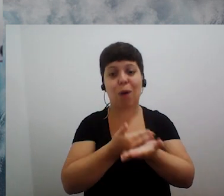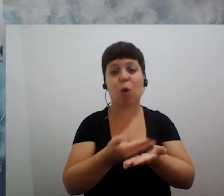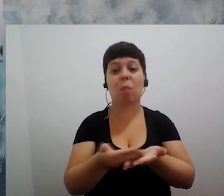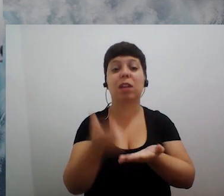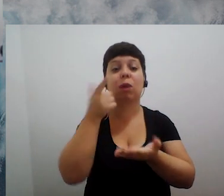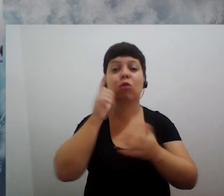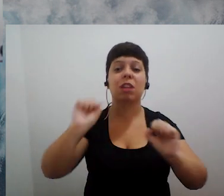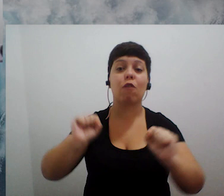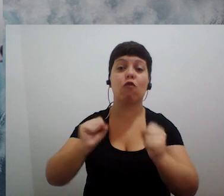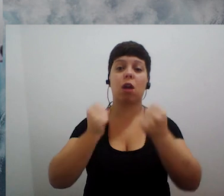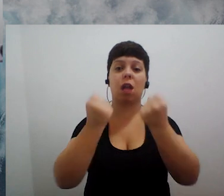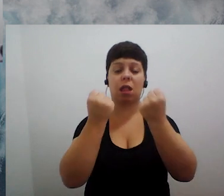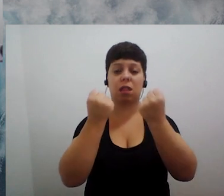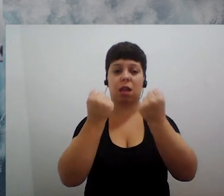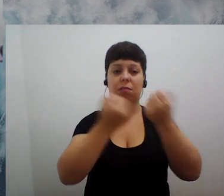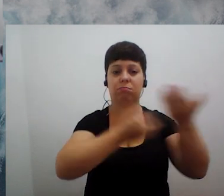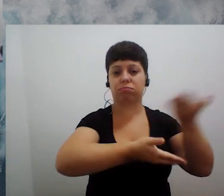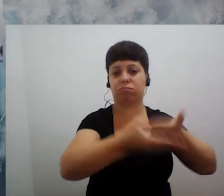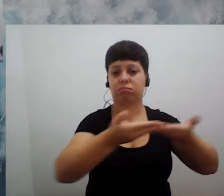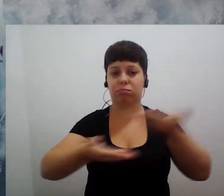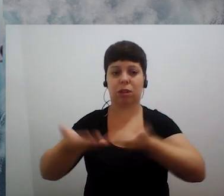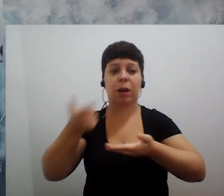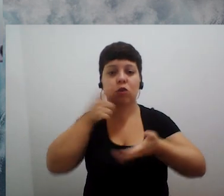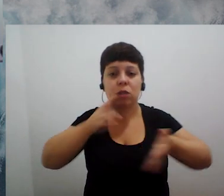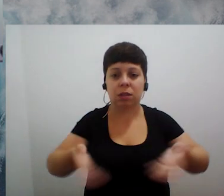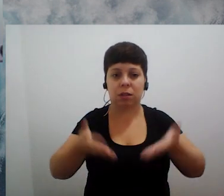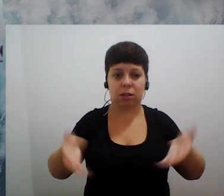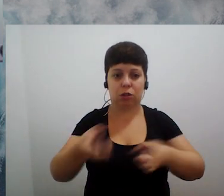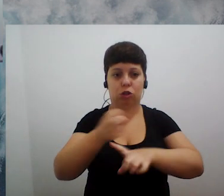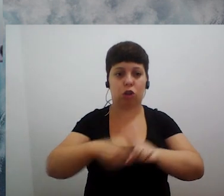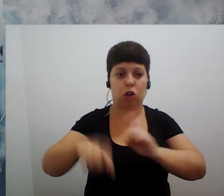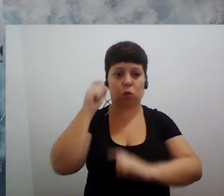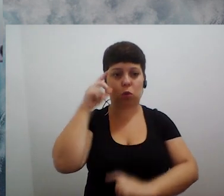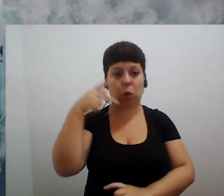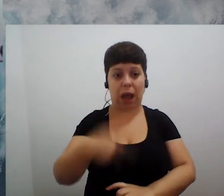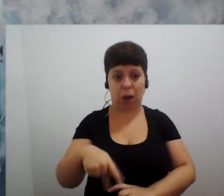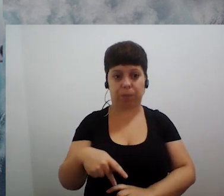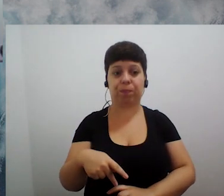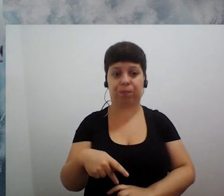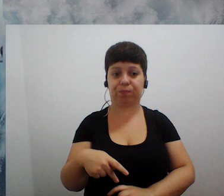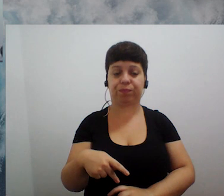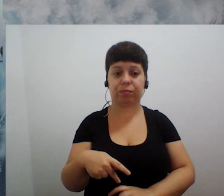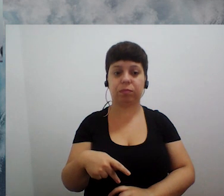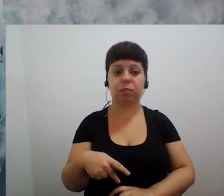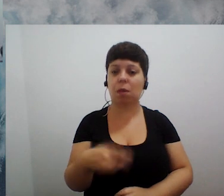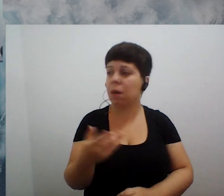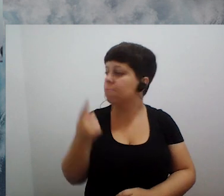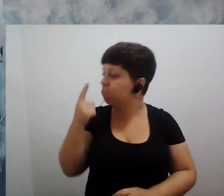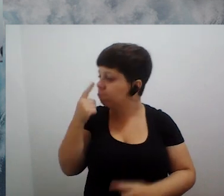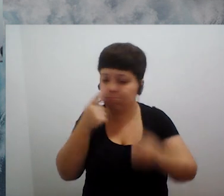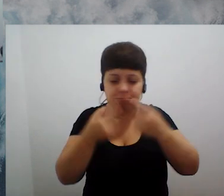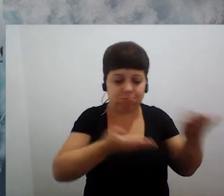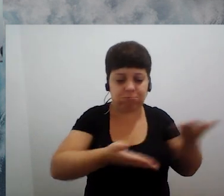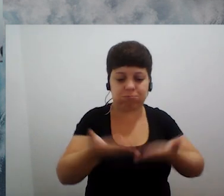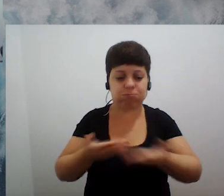a principal chave do fortalecimento das articulações para estimular o crescimento sociocultural da quebrada mesmo,